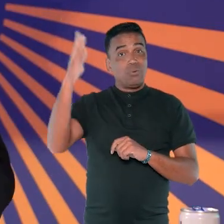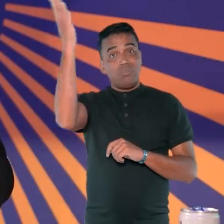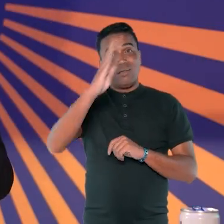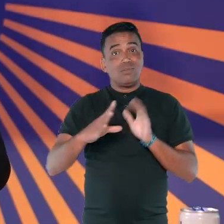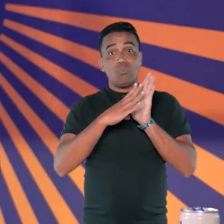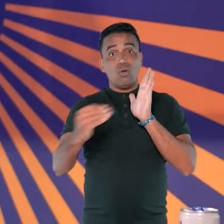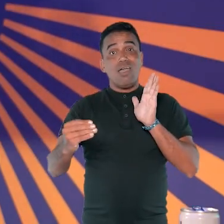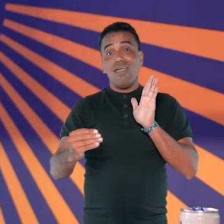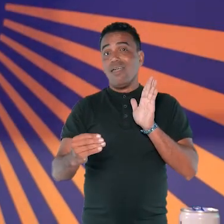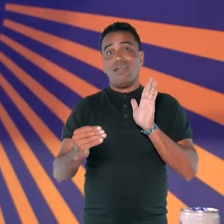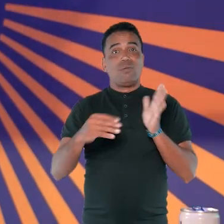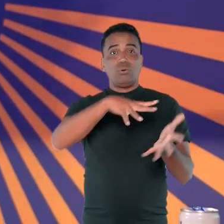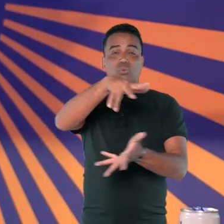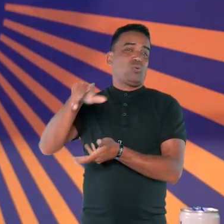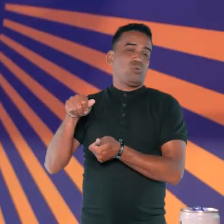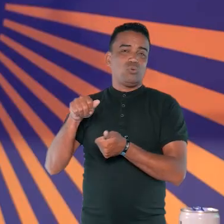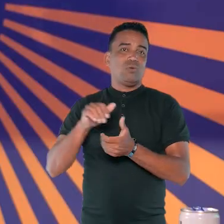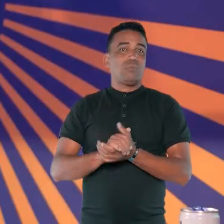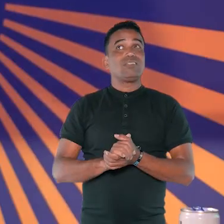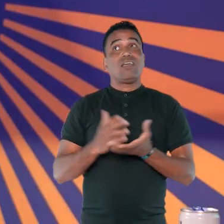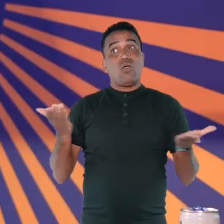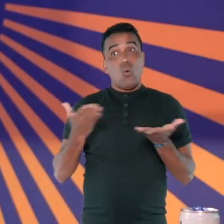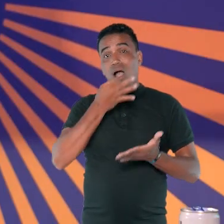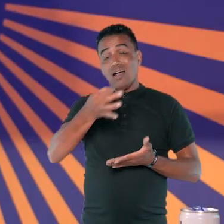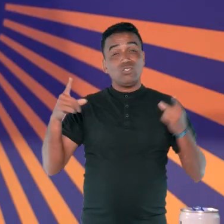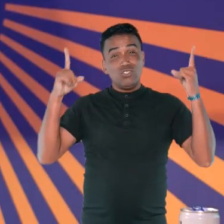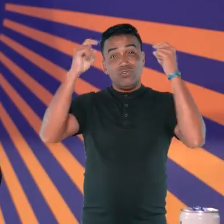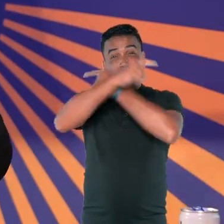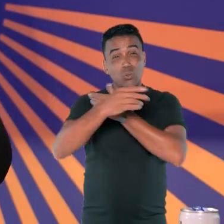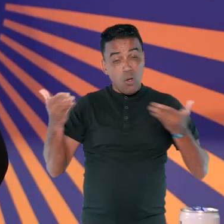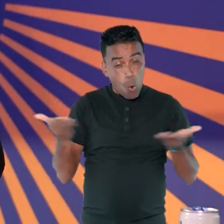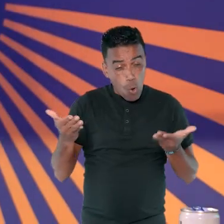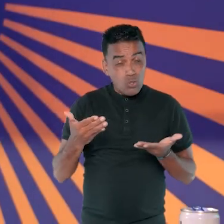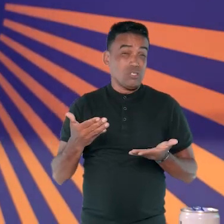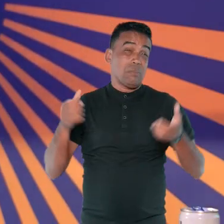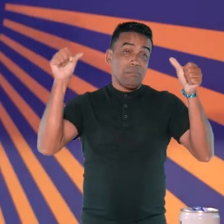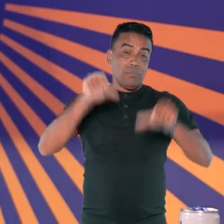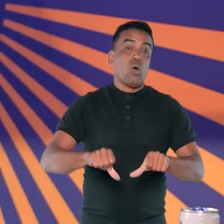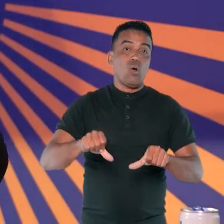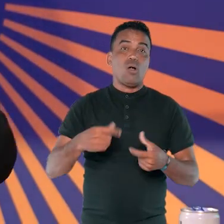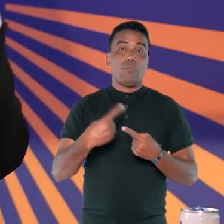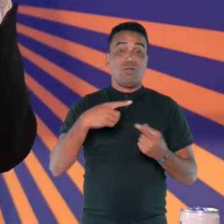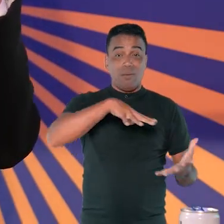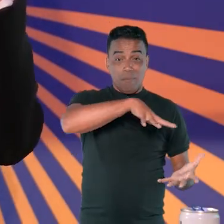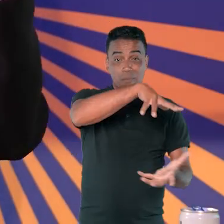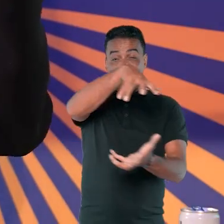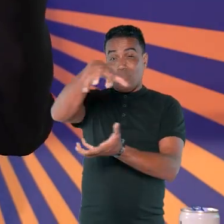exemplo. Eu acho até que com mais dificuldades hoje, Chico, porque o mundo, por exemplo, nos direitos que